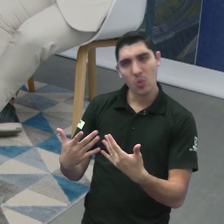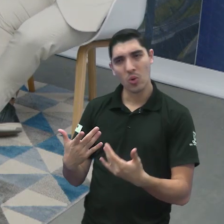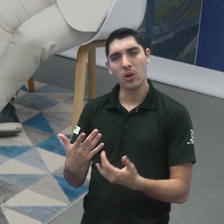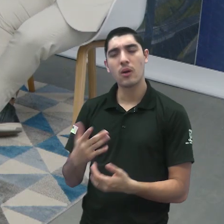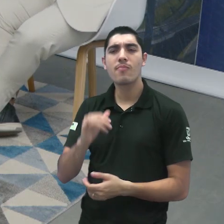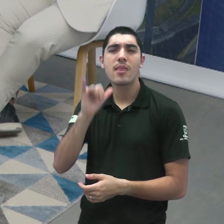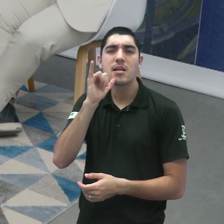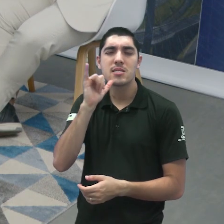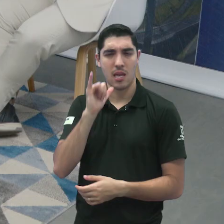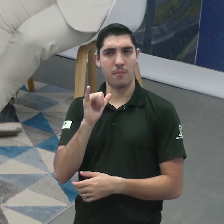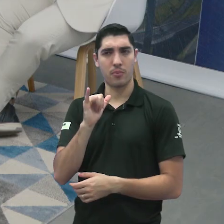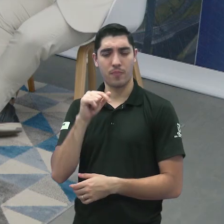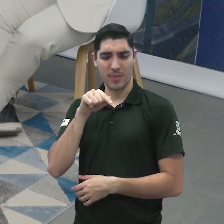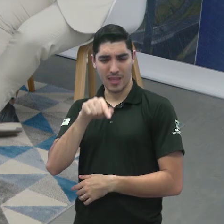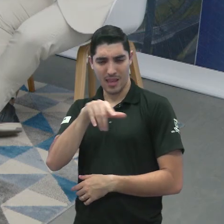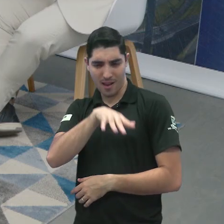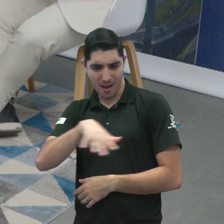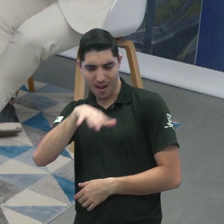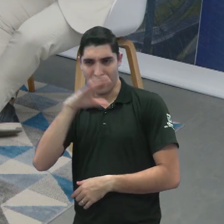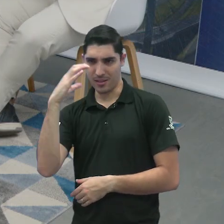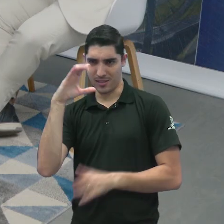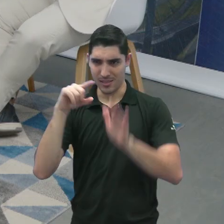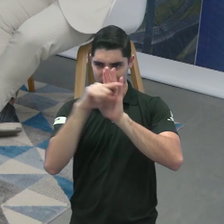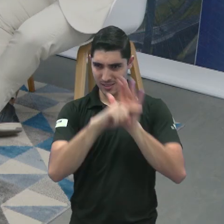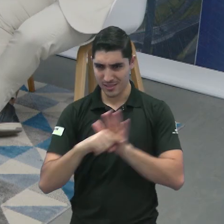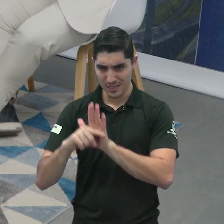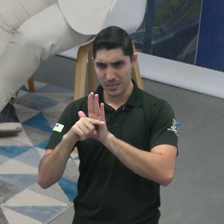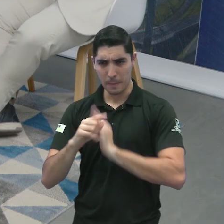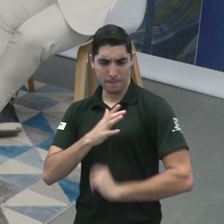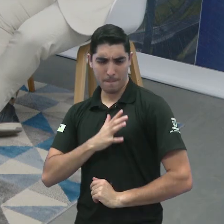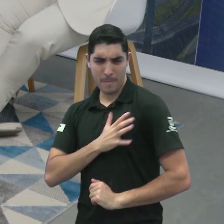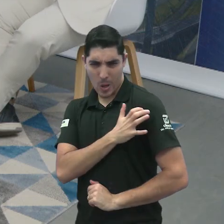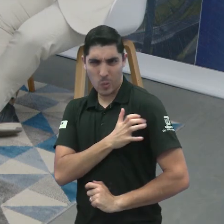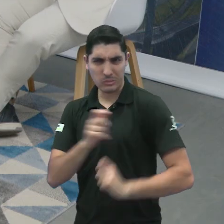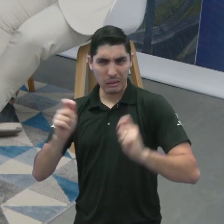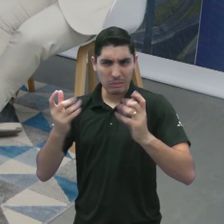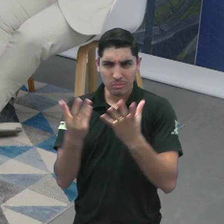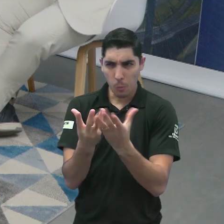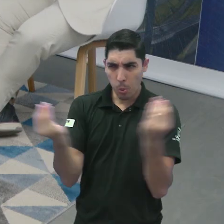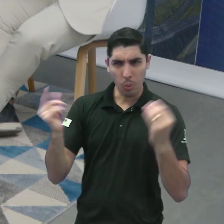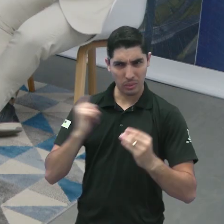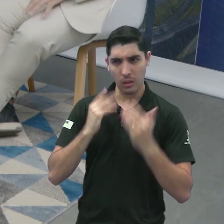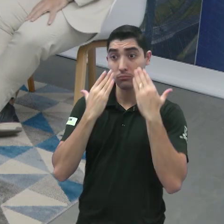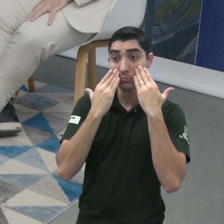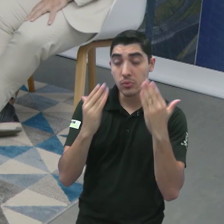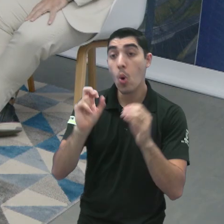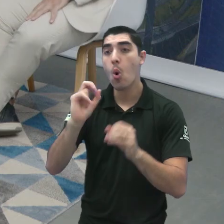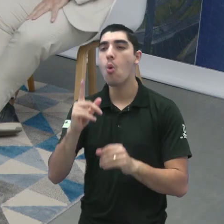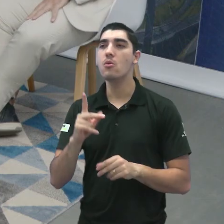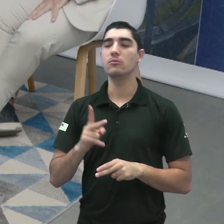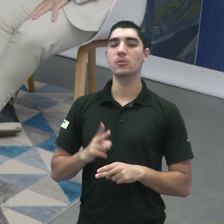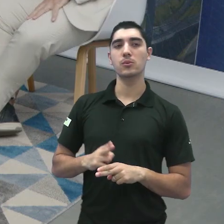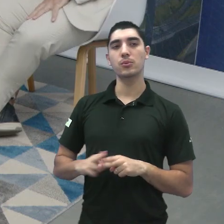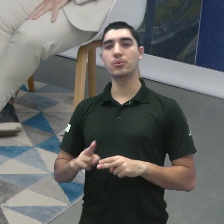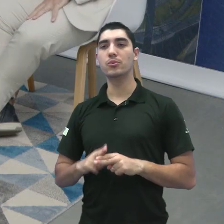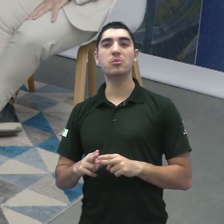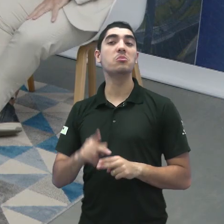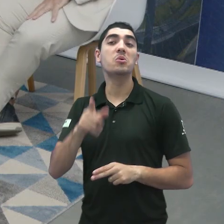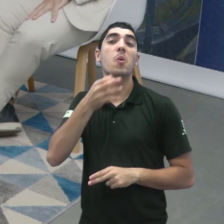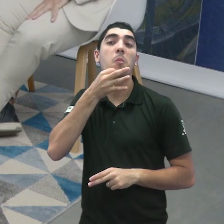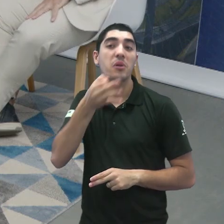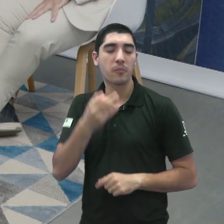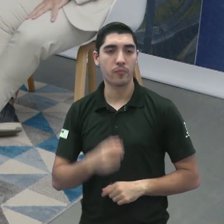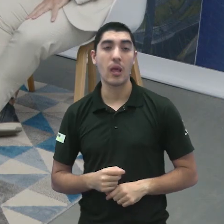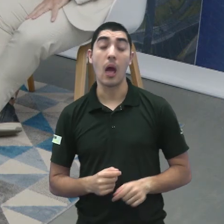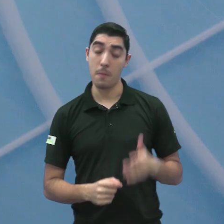a Maria Eduarda, o preconceito na ciência ele é mais explícito ou acontece de forma mais sutil?